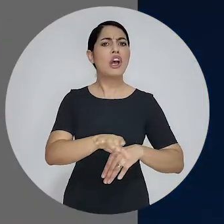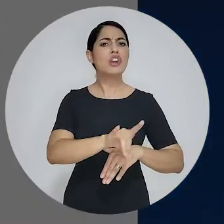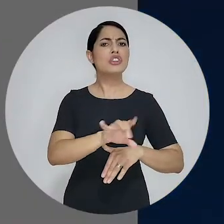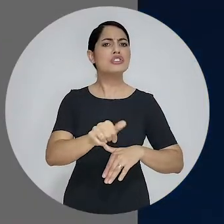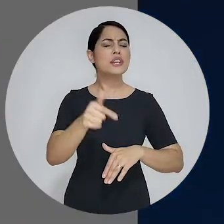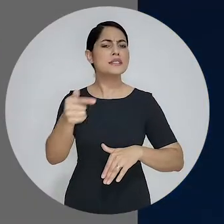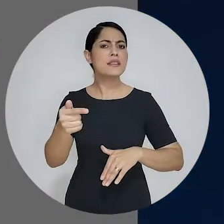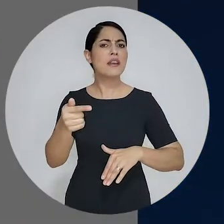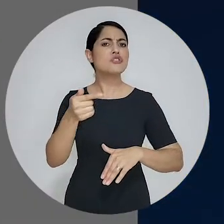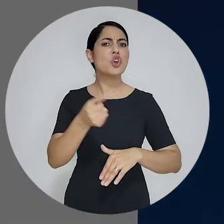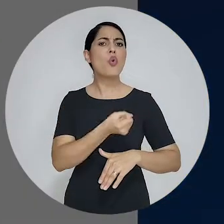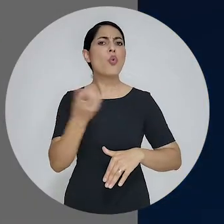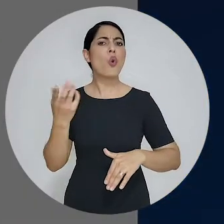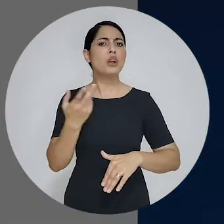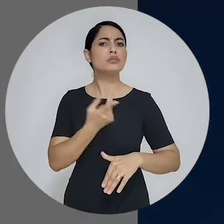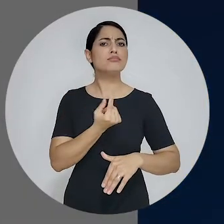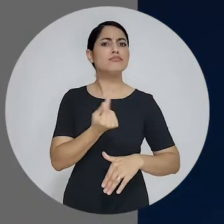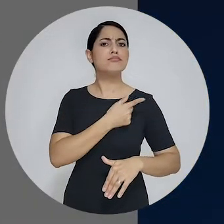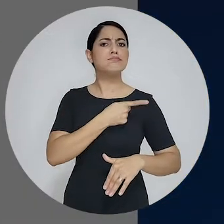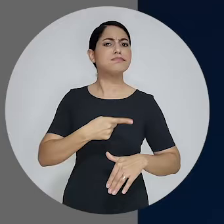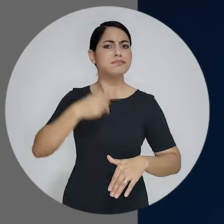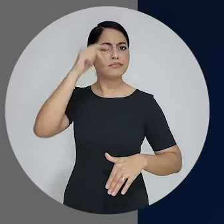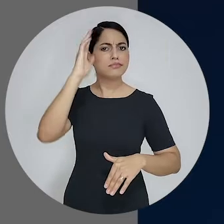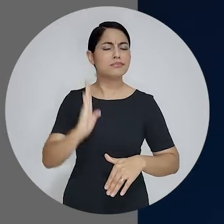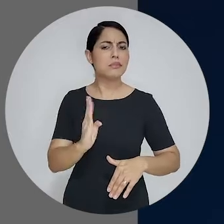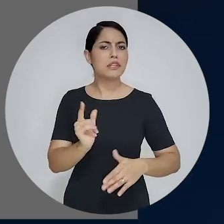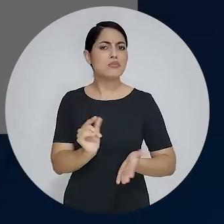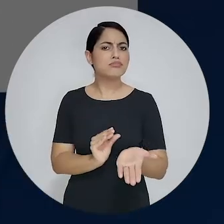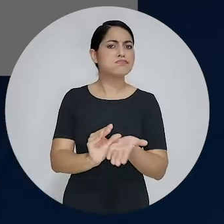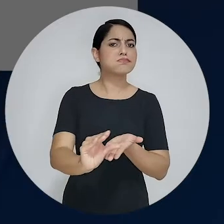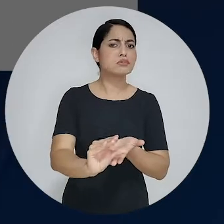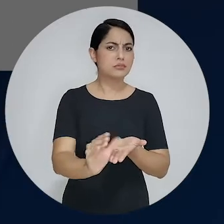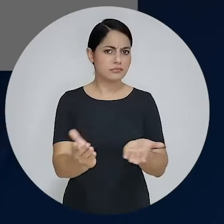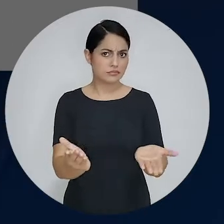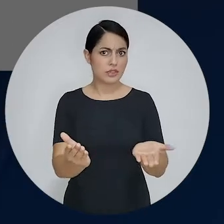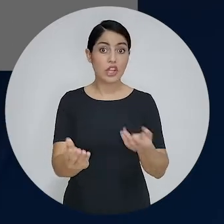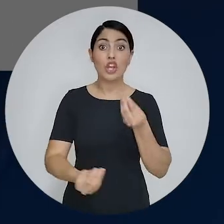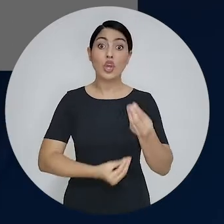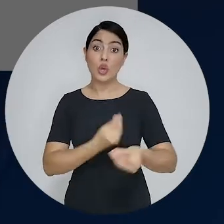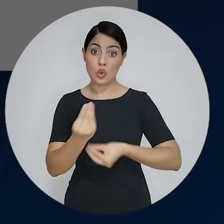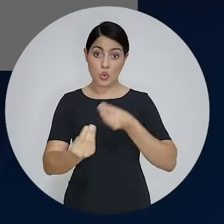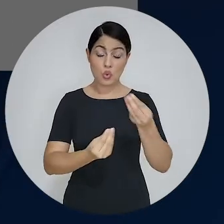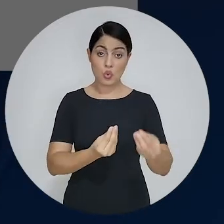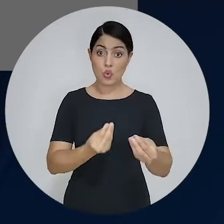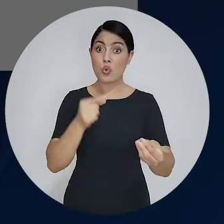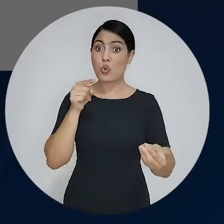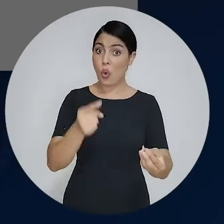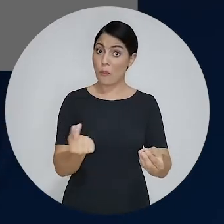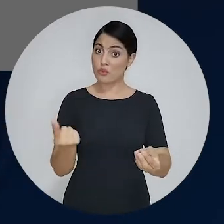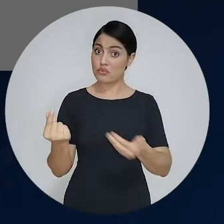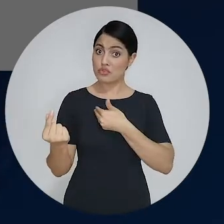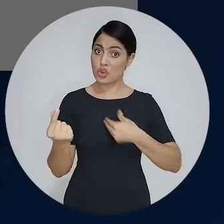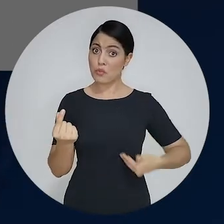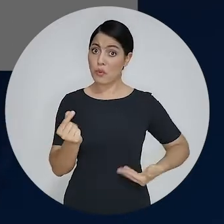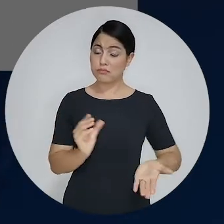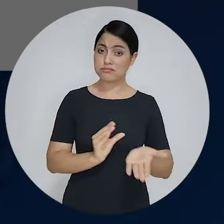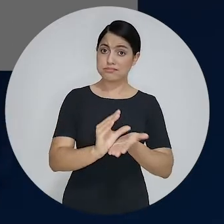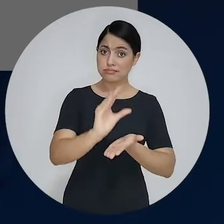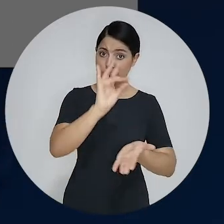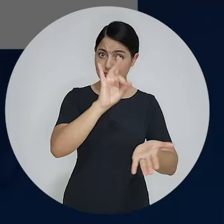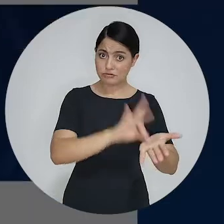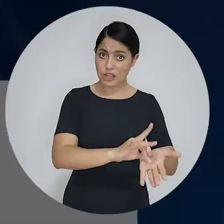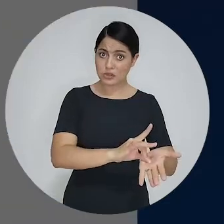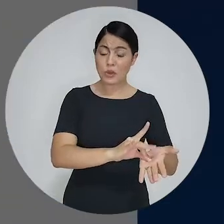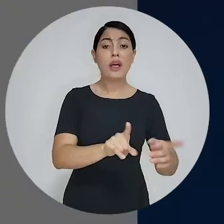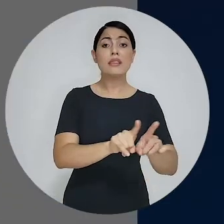atos receberam dinheiro público do orçamento da Presidência, de quais rúbricas foram atualizadas as eventuais verbas